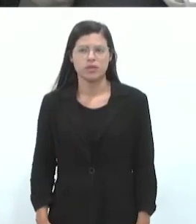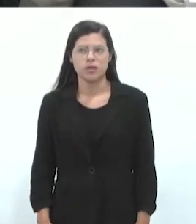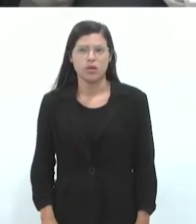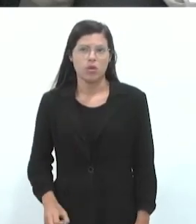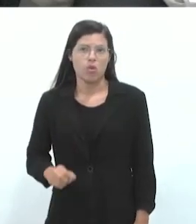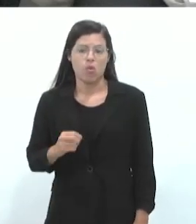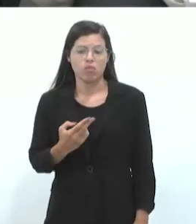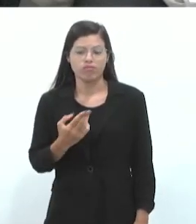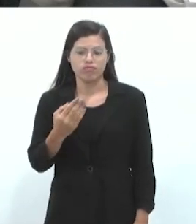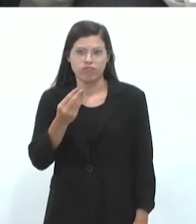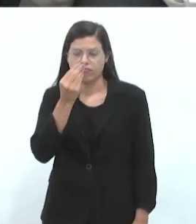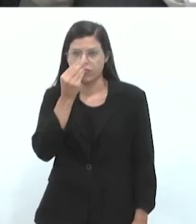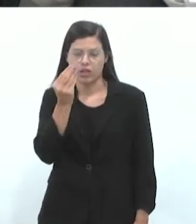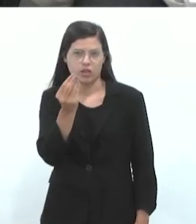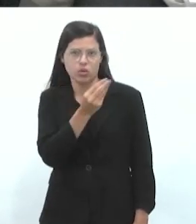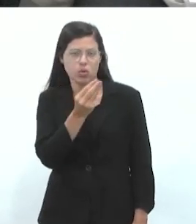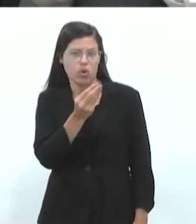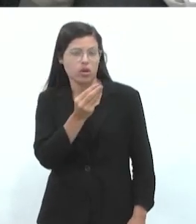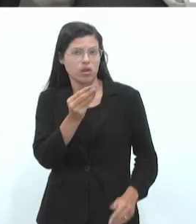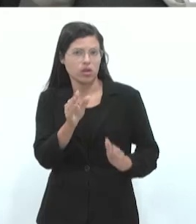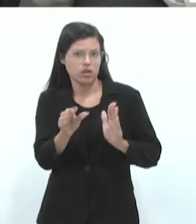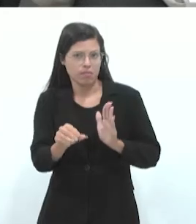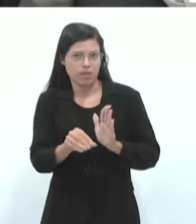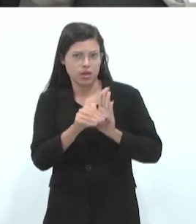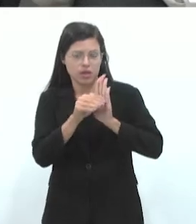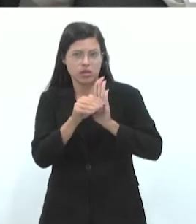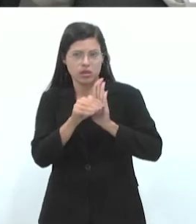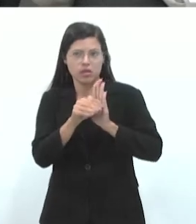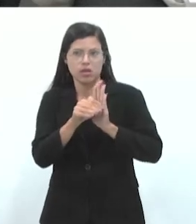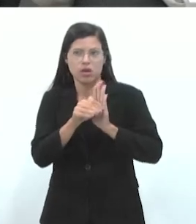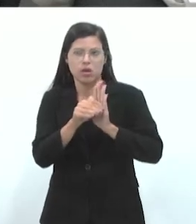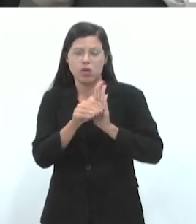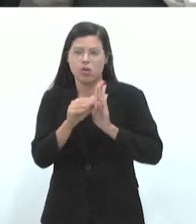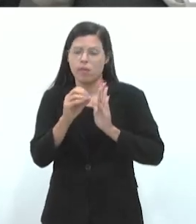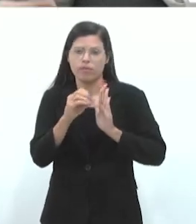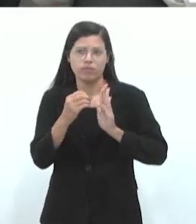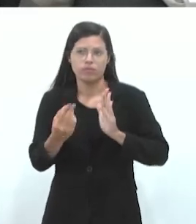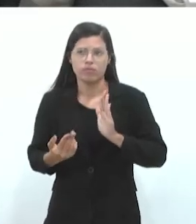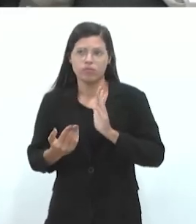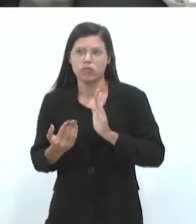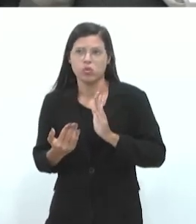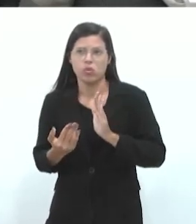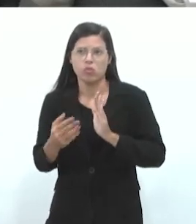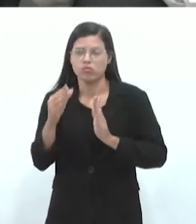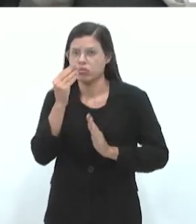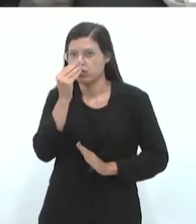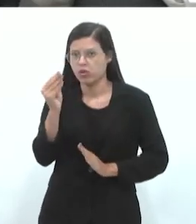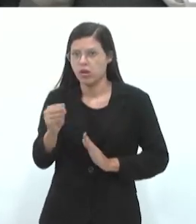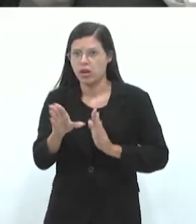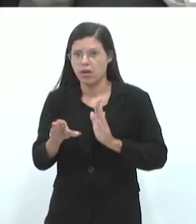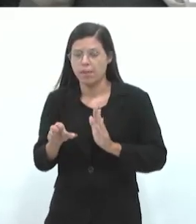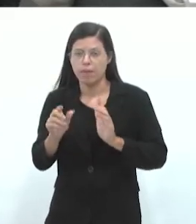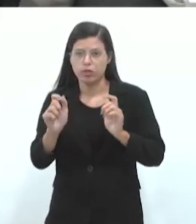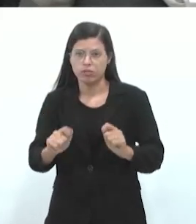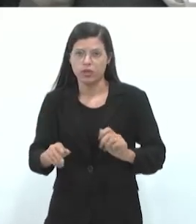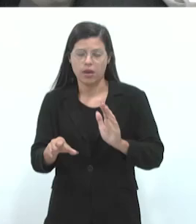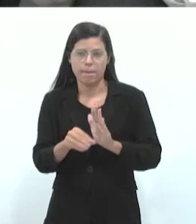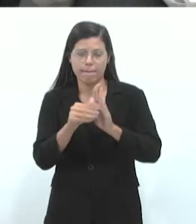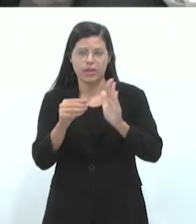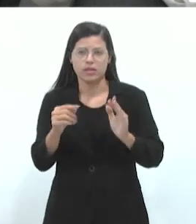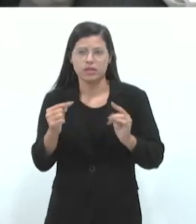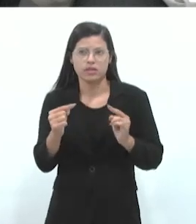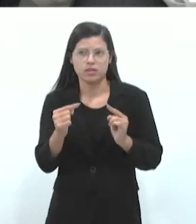ignora a emenda, ou você ignora a possibilidade dessa emenda ser inconstitucional e não ter passado novamente pela